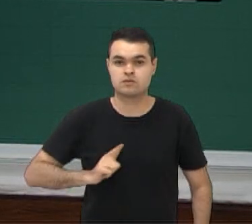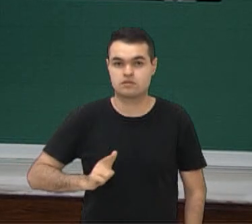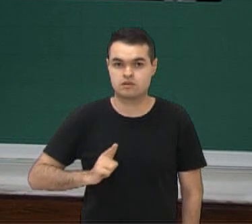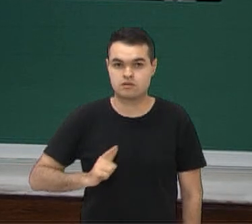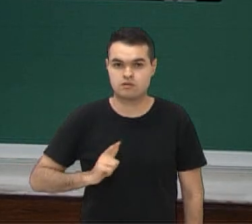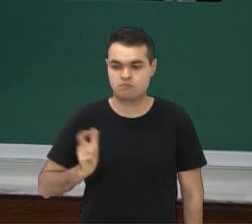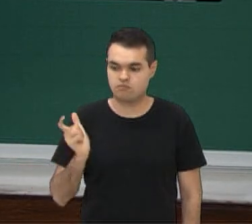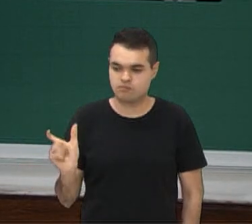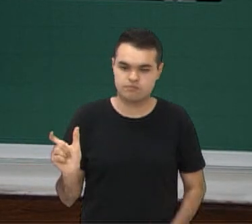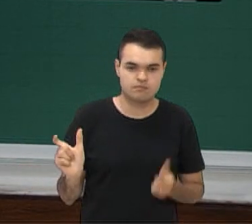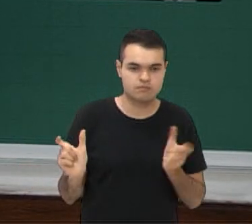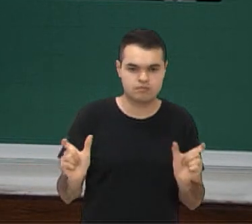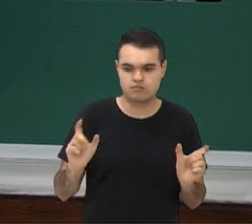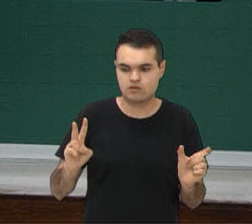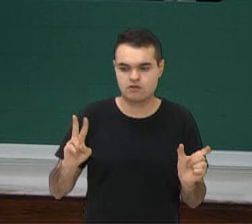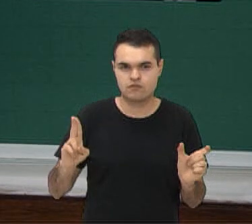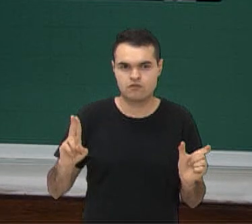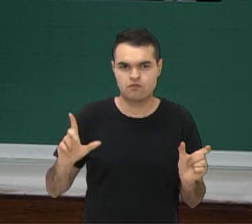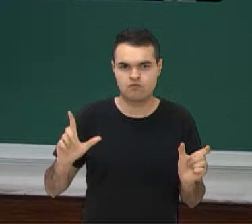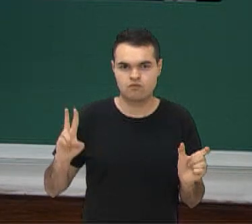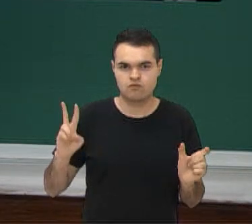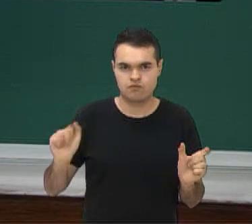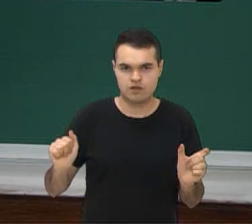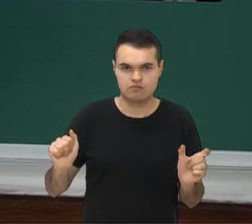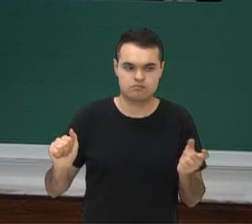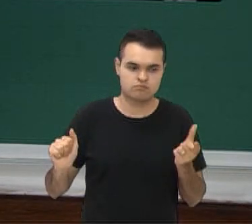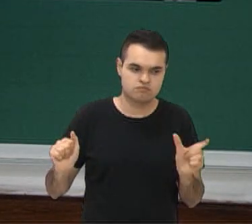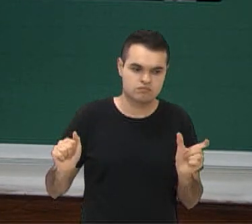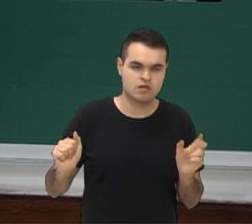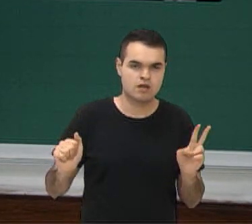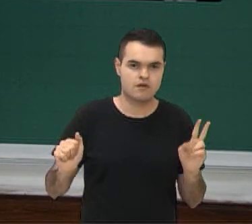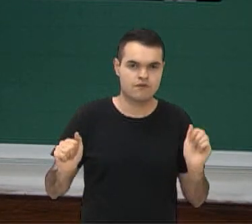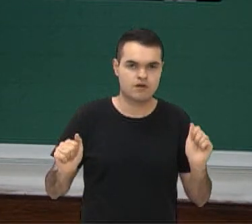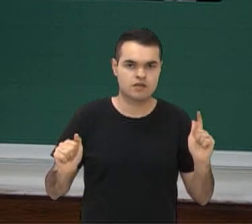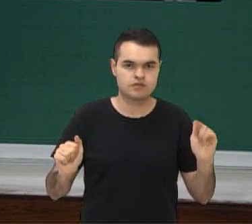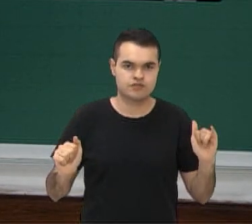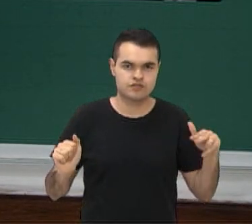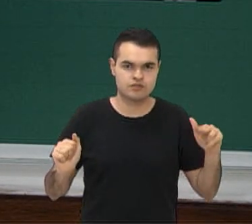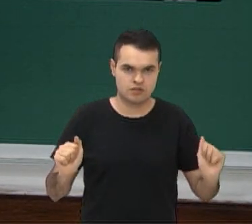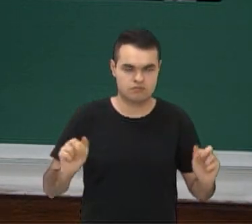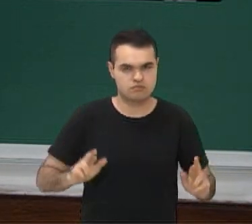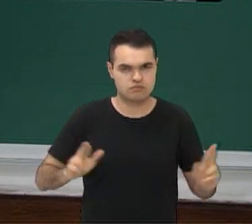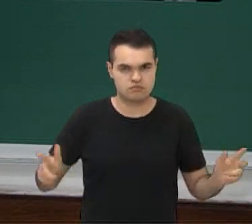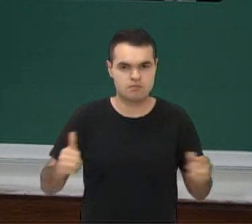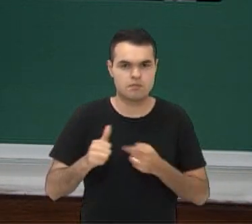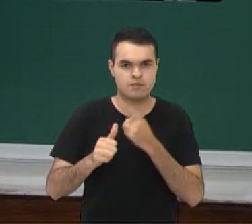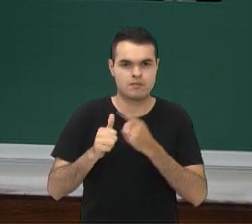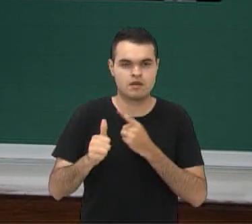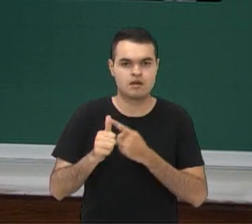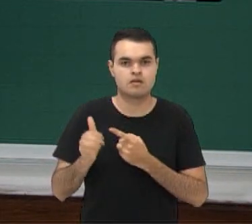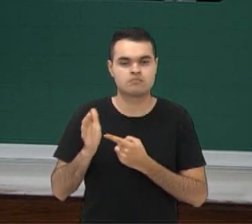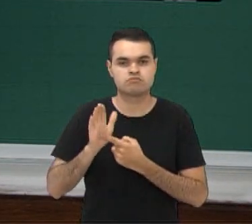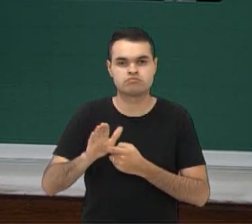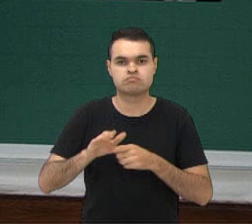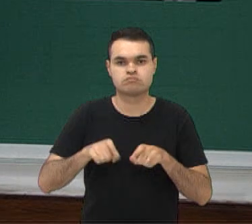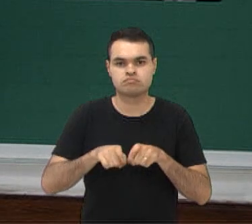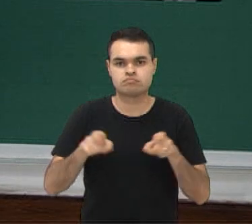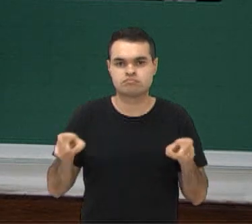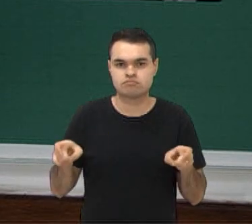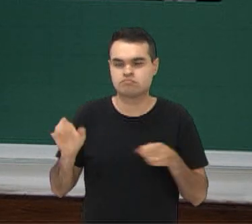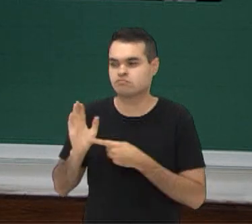aí de termos para a gente poder compreender de maneira adequada o sistema reprodutor feminino. Vamos à primeira imagem aqui, mais detalhada?